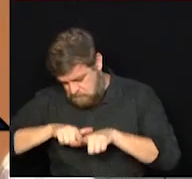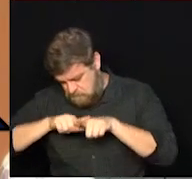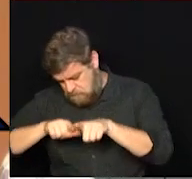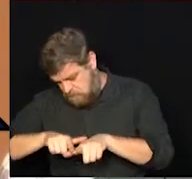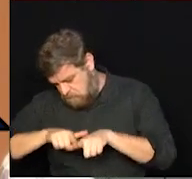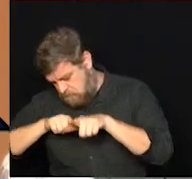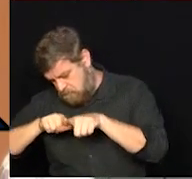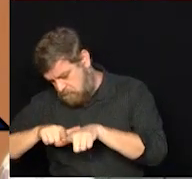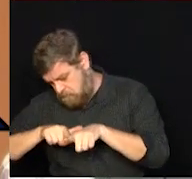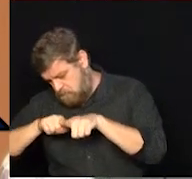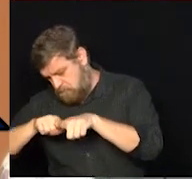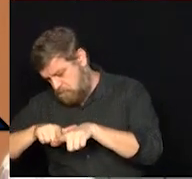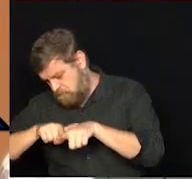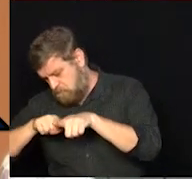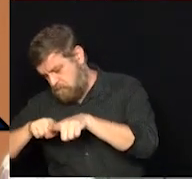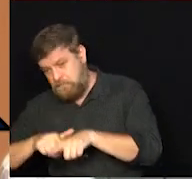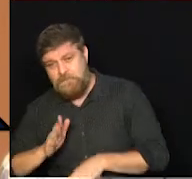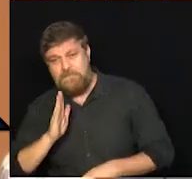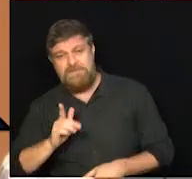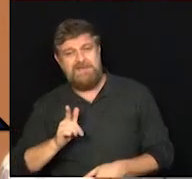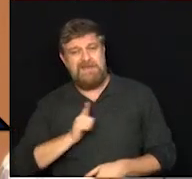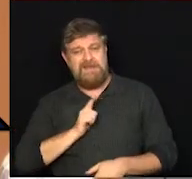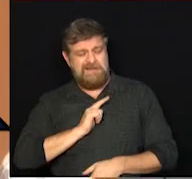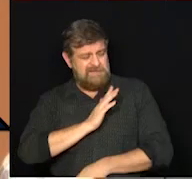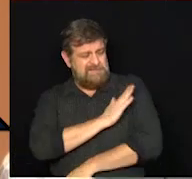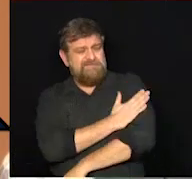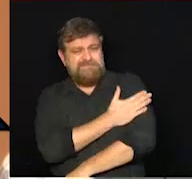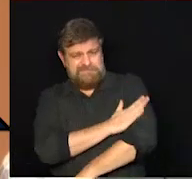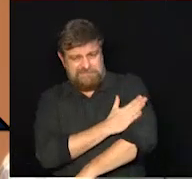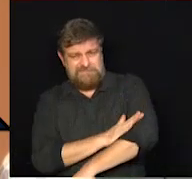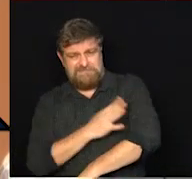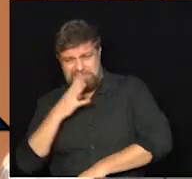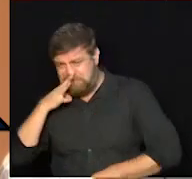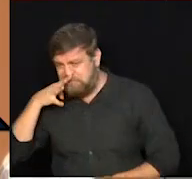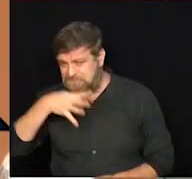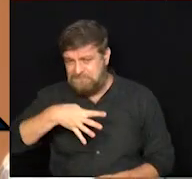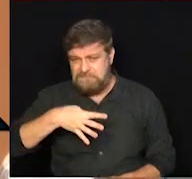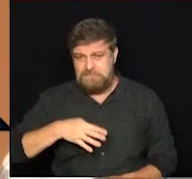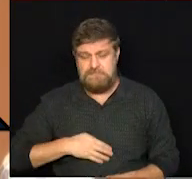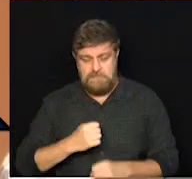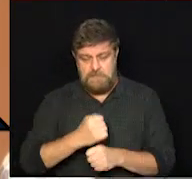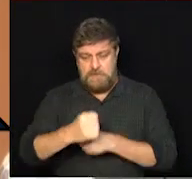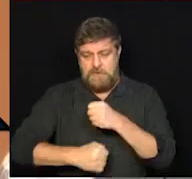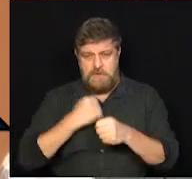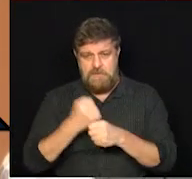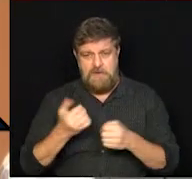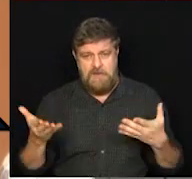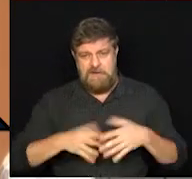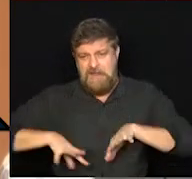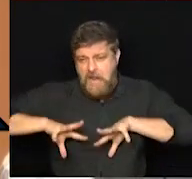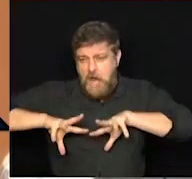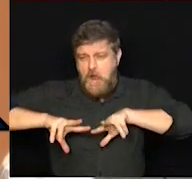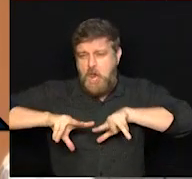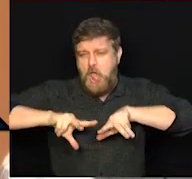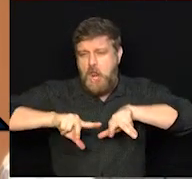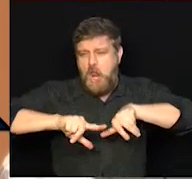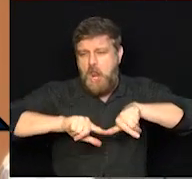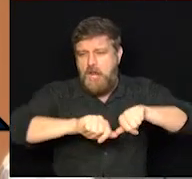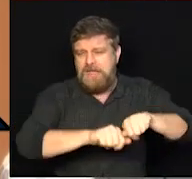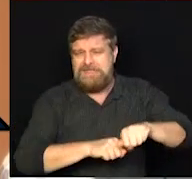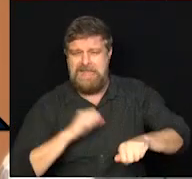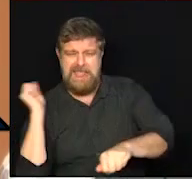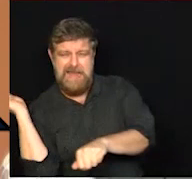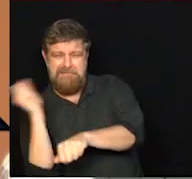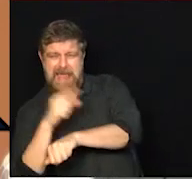por isso que eu sofrer diversos ataques este ano na fazenda fazer foi saqueada e depredada